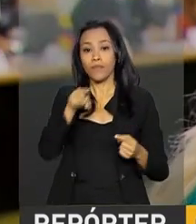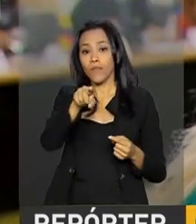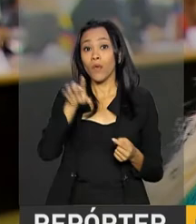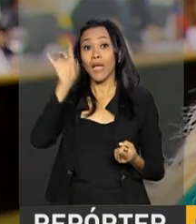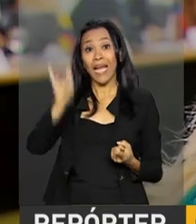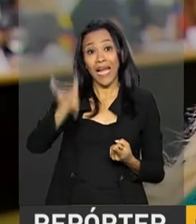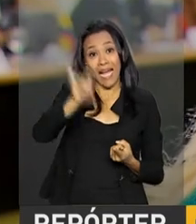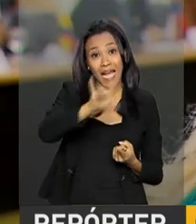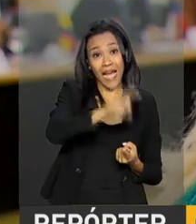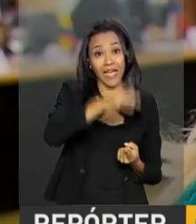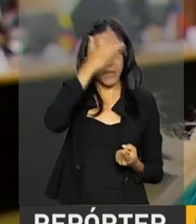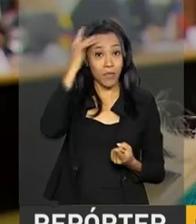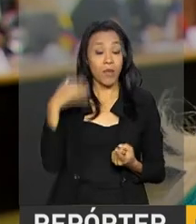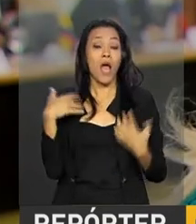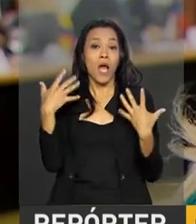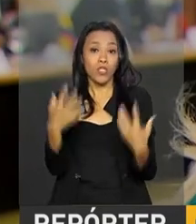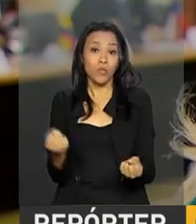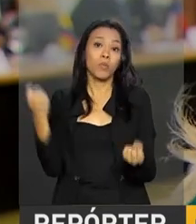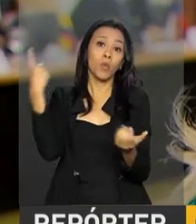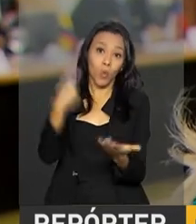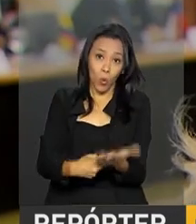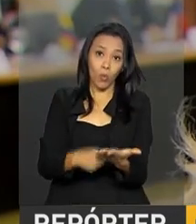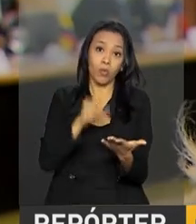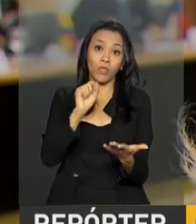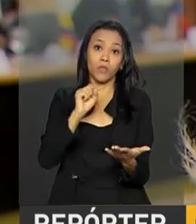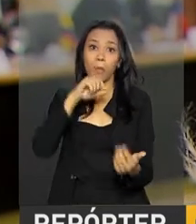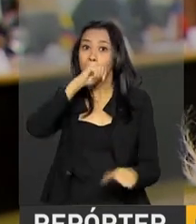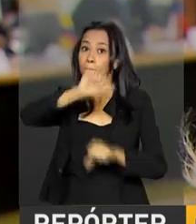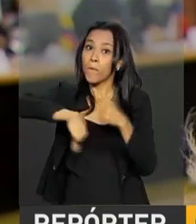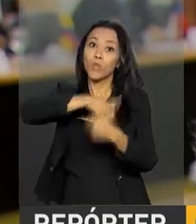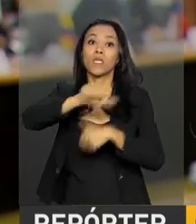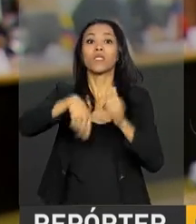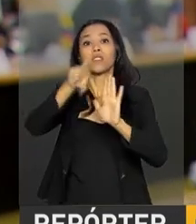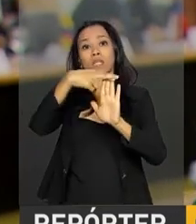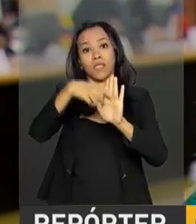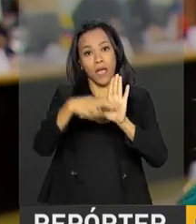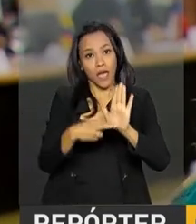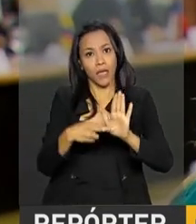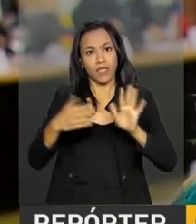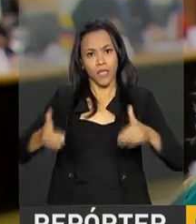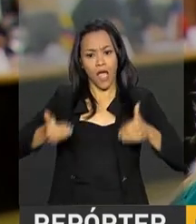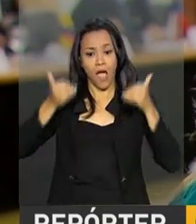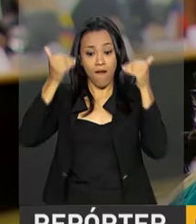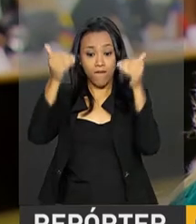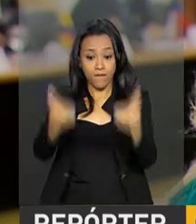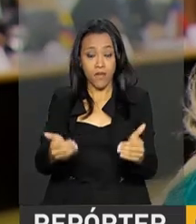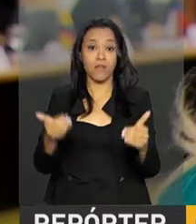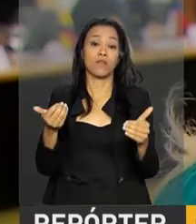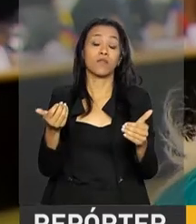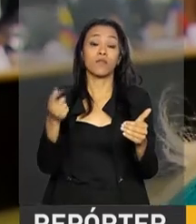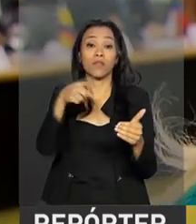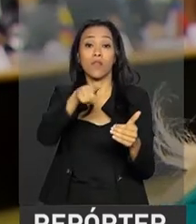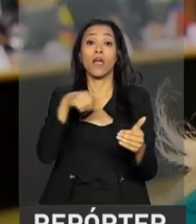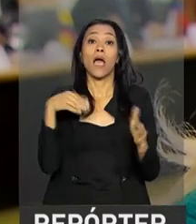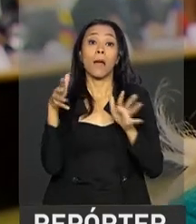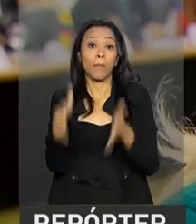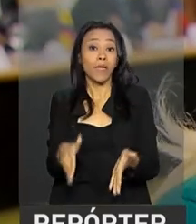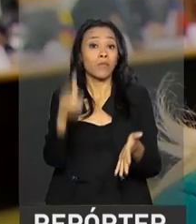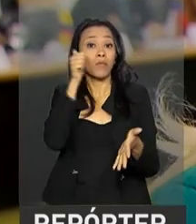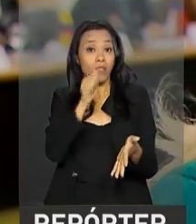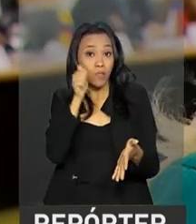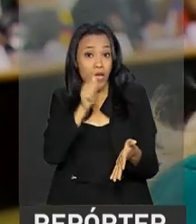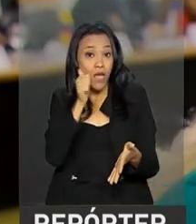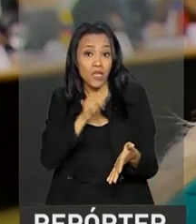de nós assumimos compromisso de seguir promovendo mudanças nas normas avanços institucionais a participação das mulheres